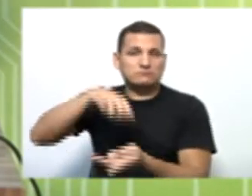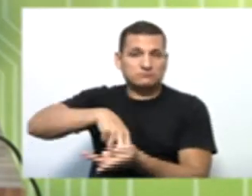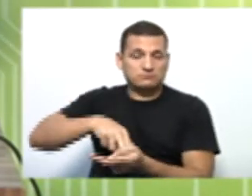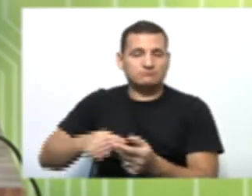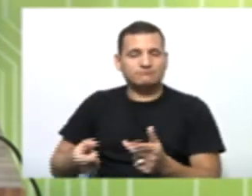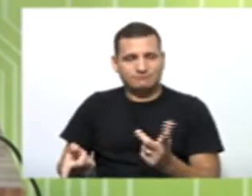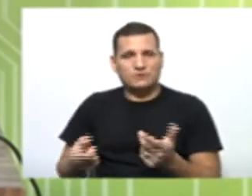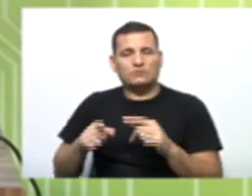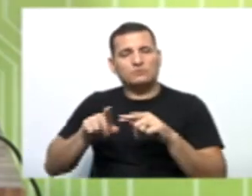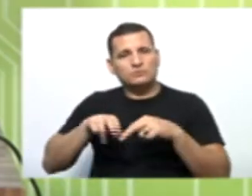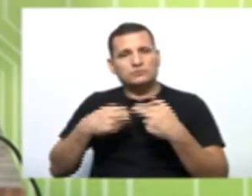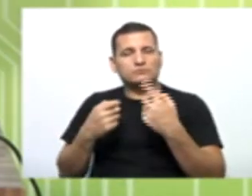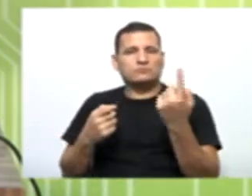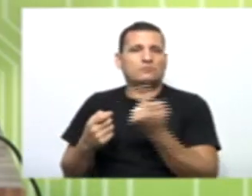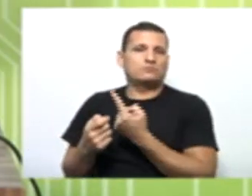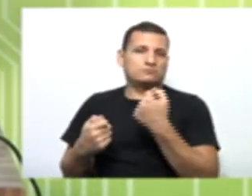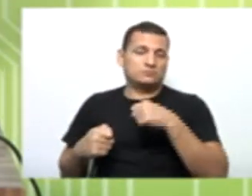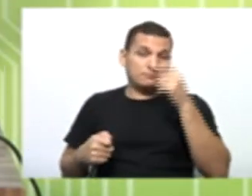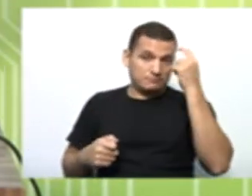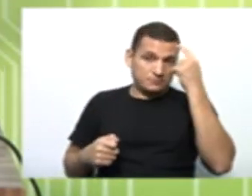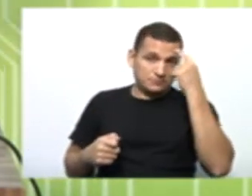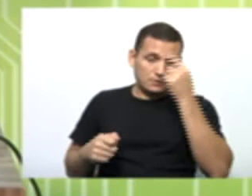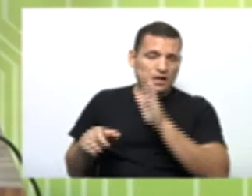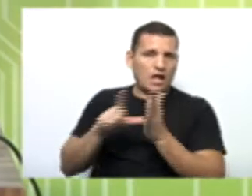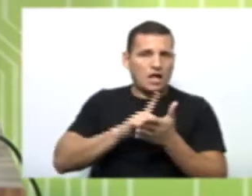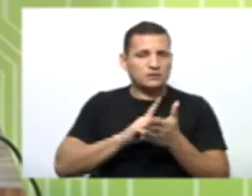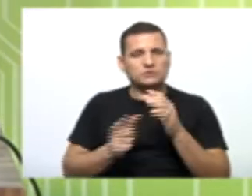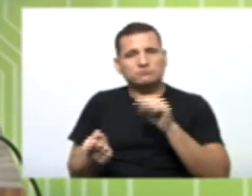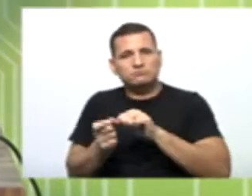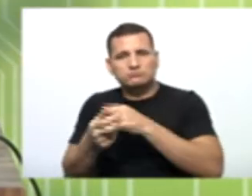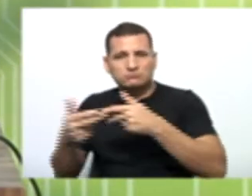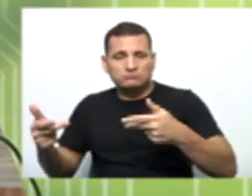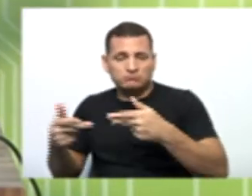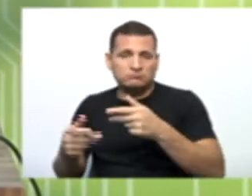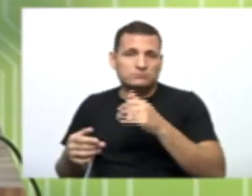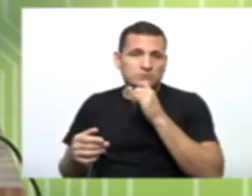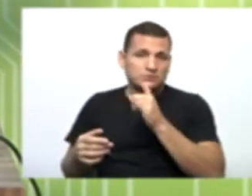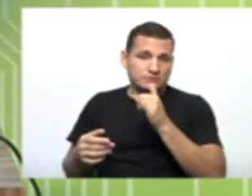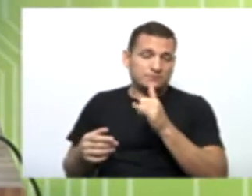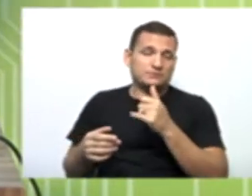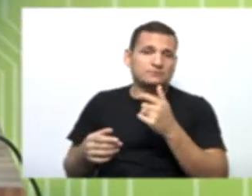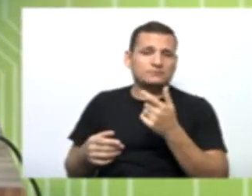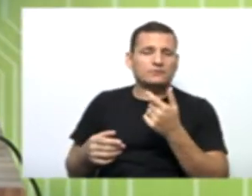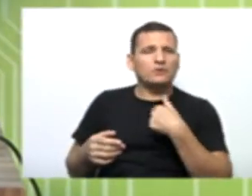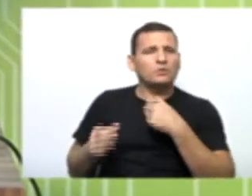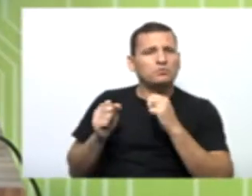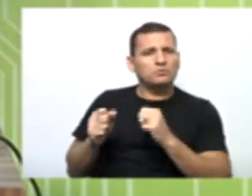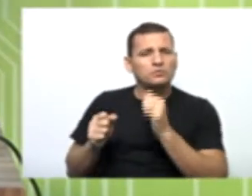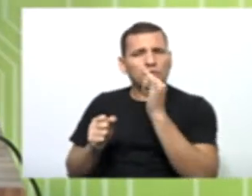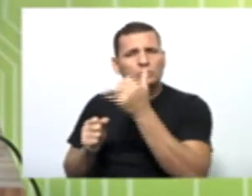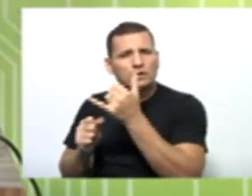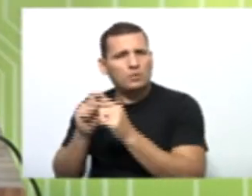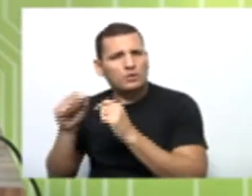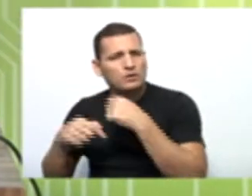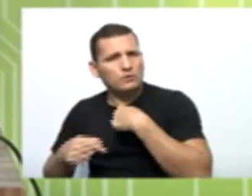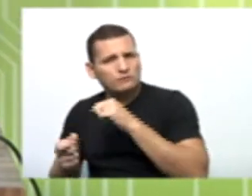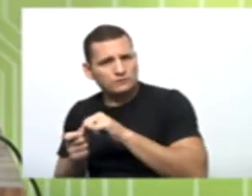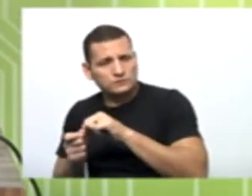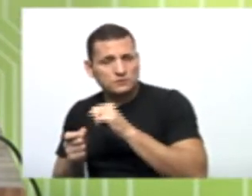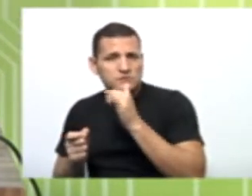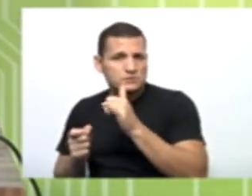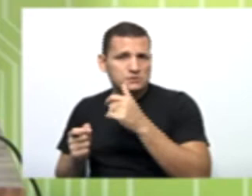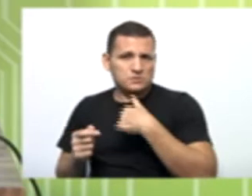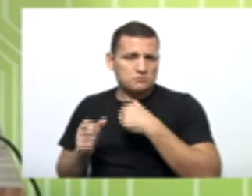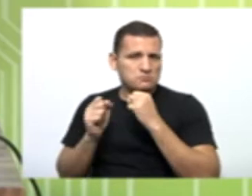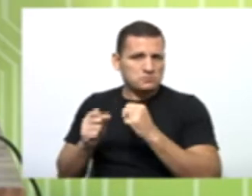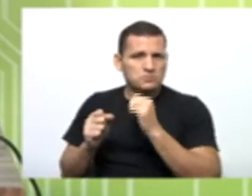agir. Precisamos pensar sobre as nossas condutas. Se eu poderei contar, como diz Immanuel Kant, sobre aquilo que eu fiz. Se eu puder contar